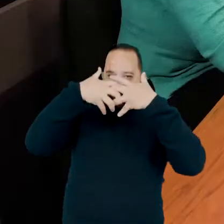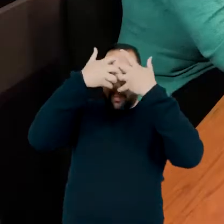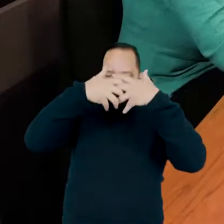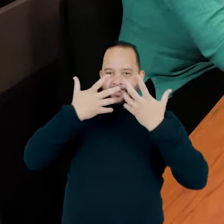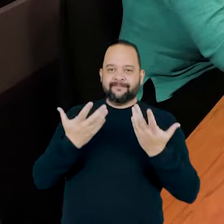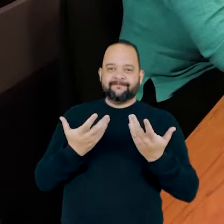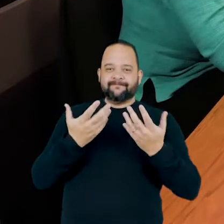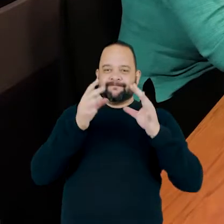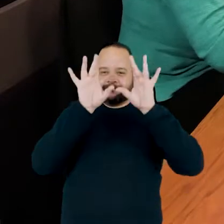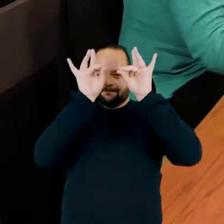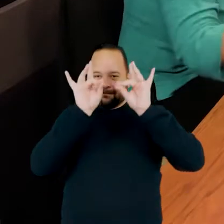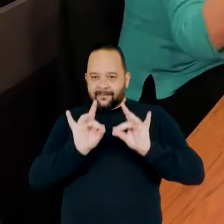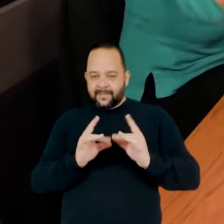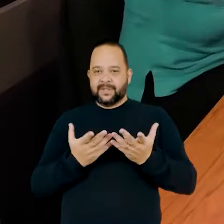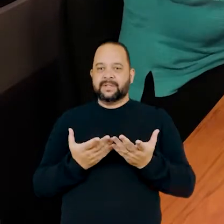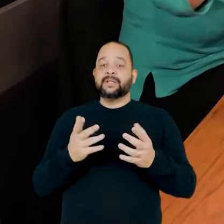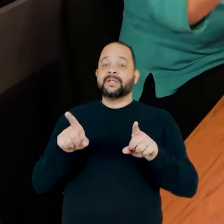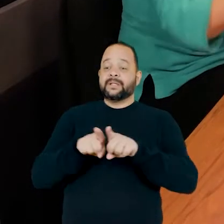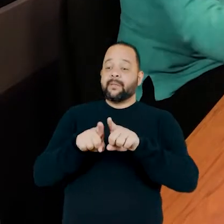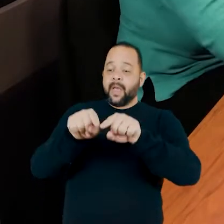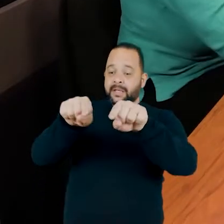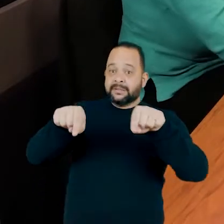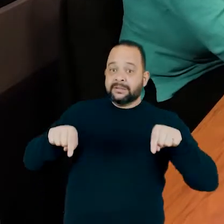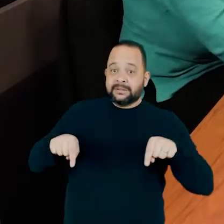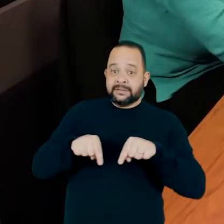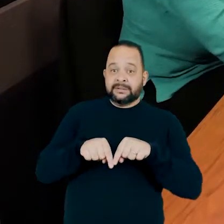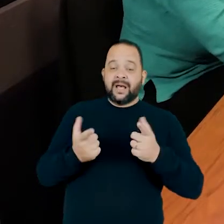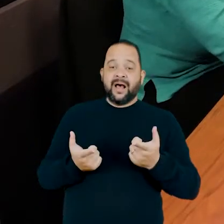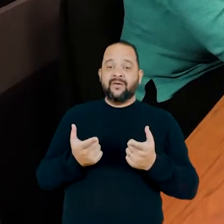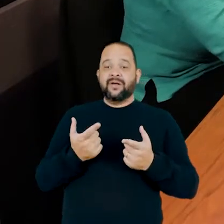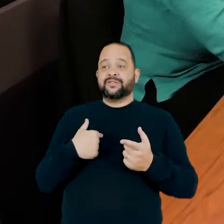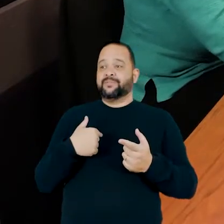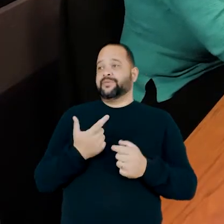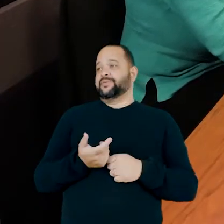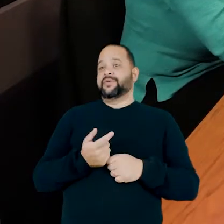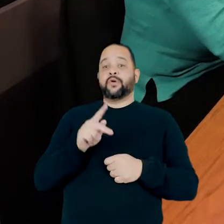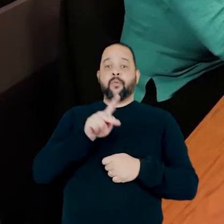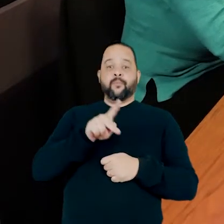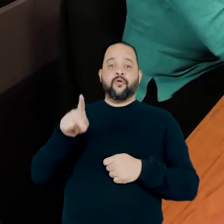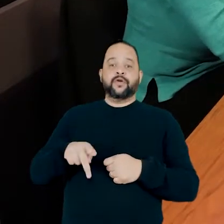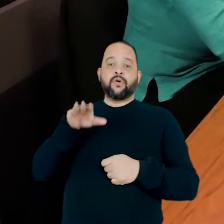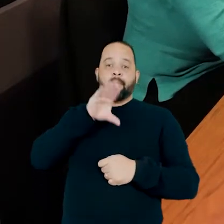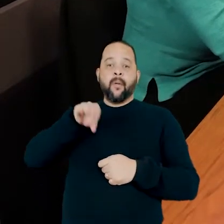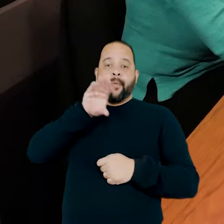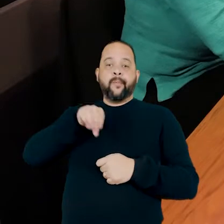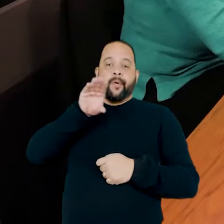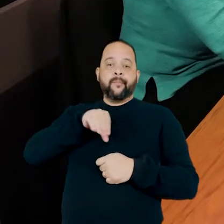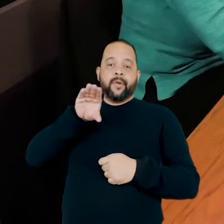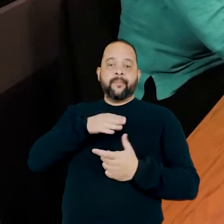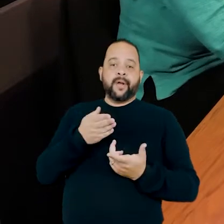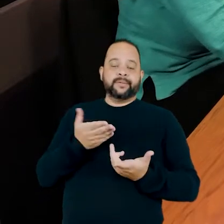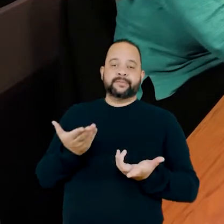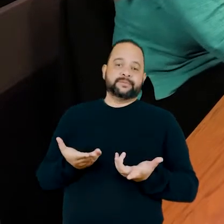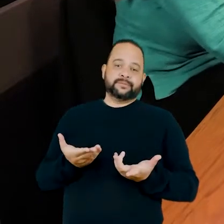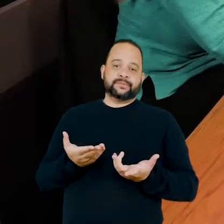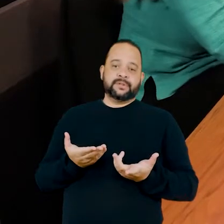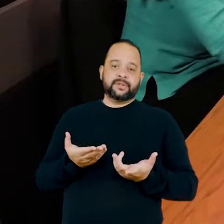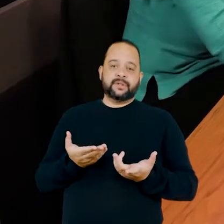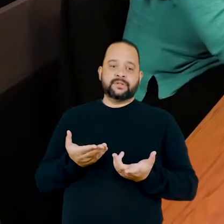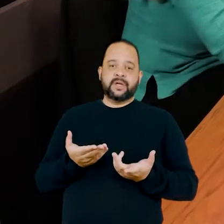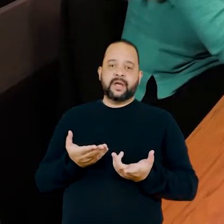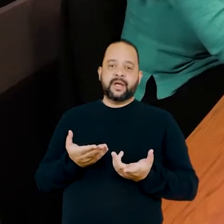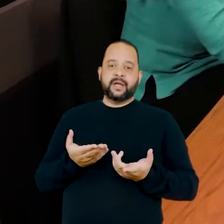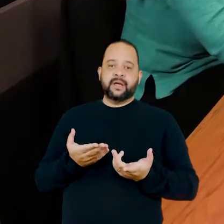tudo, né? A sala de aula que não funcionou com o professor ali falando com os alunos. Você tira a